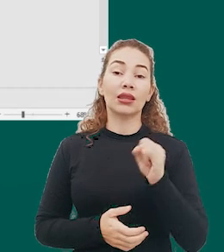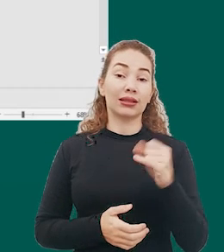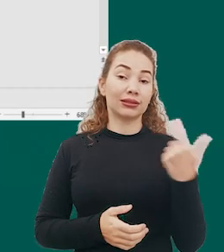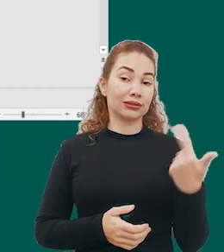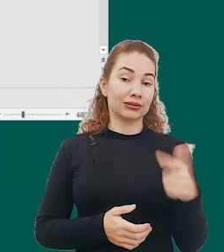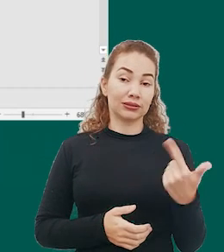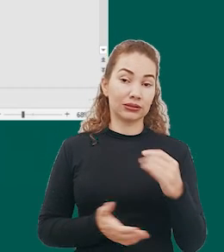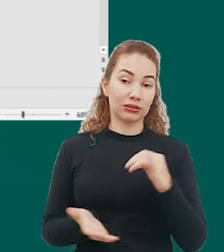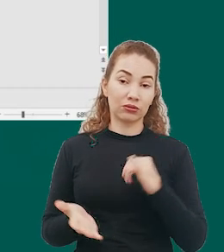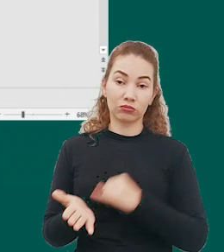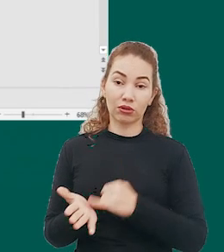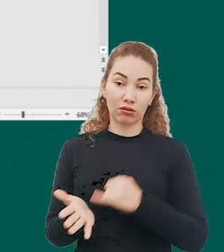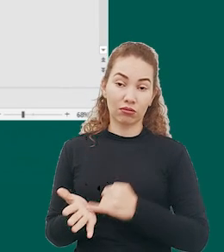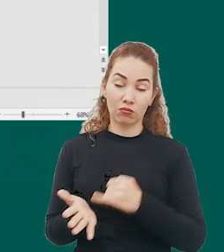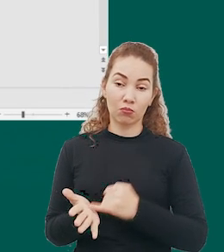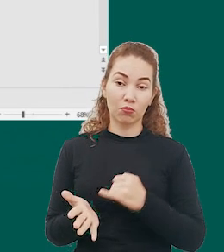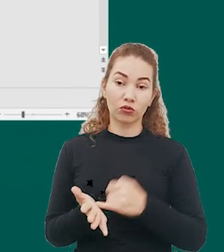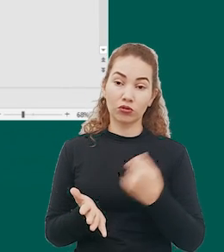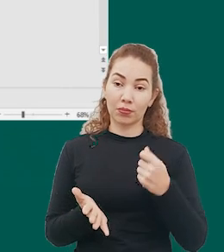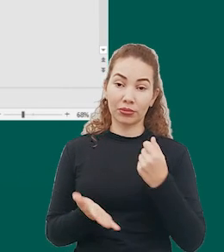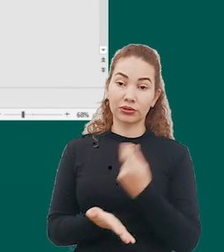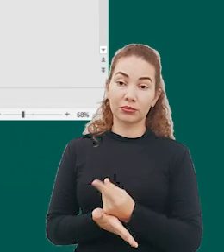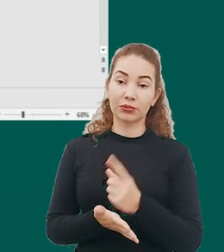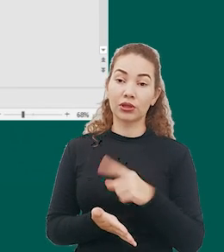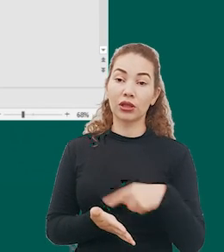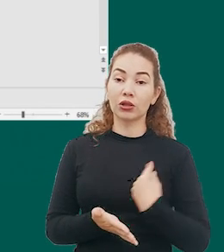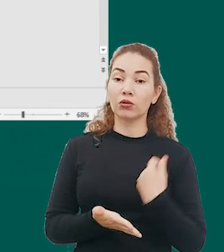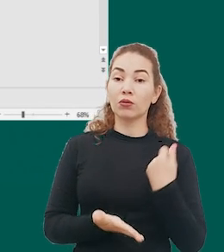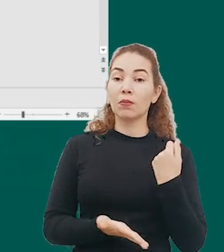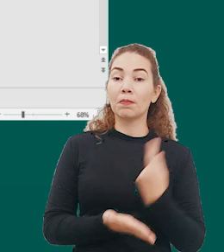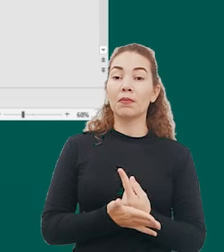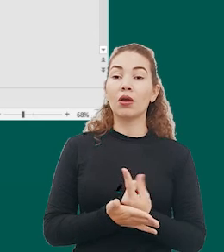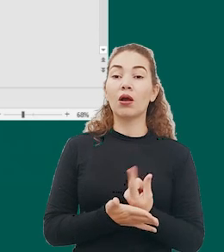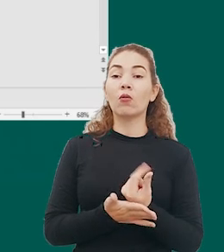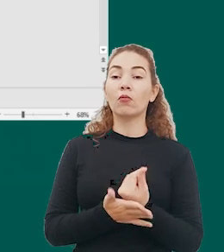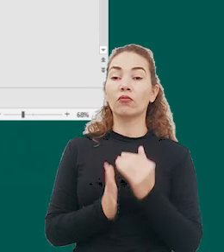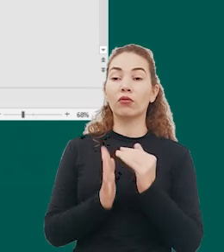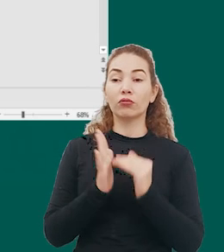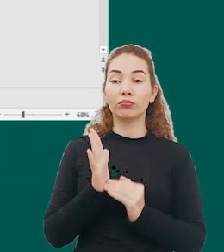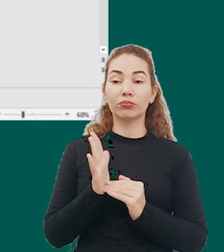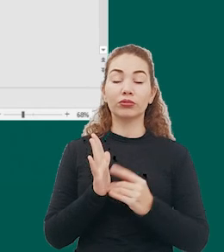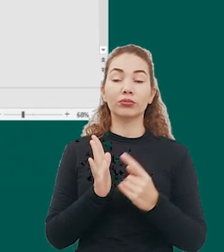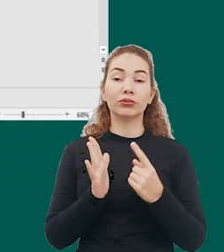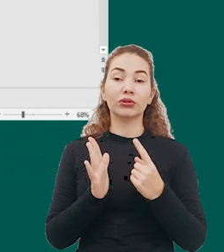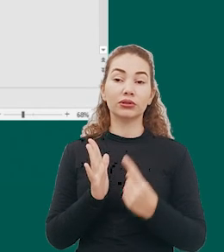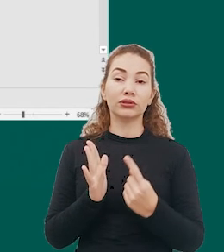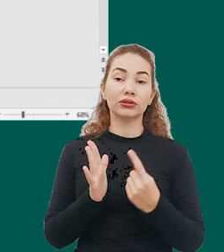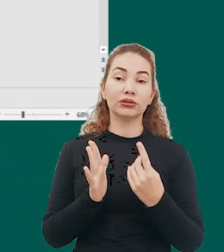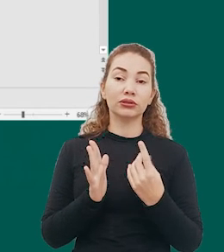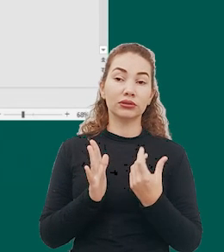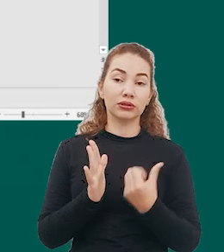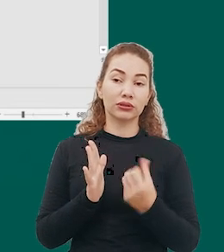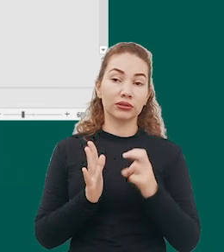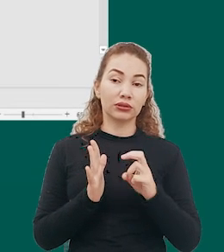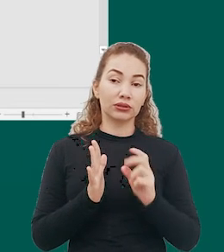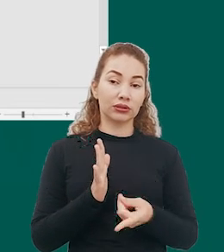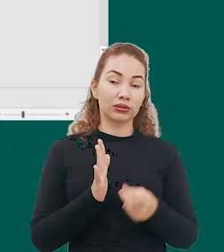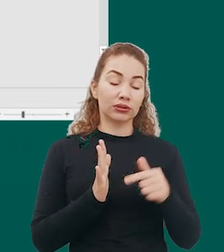inexistindo imposto devido, nós estaremos pagando então o valor mínimo da multa, que é os R$